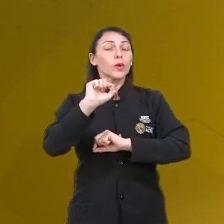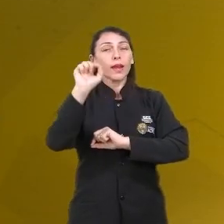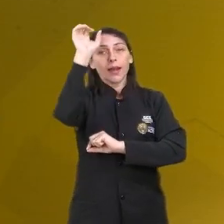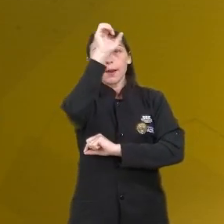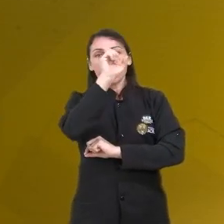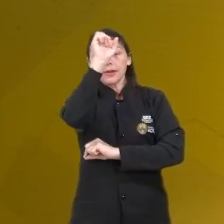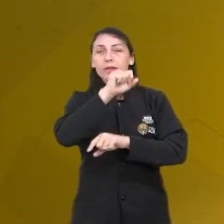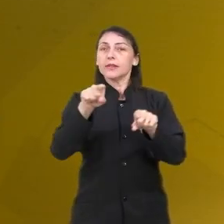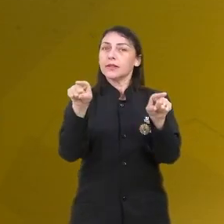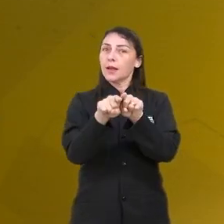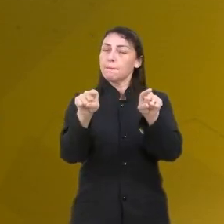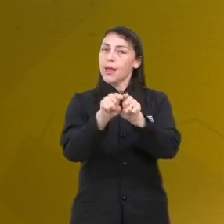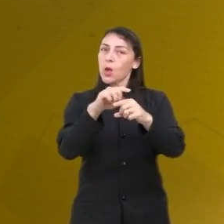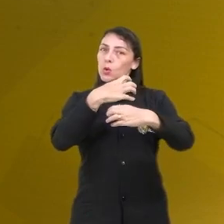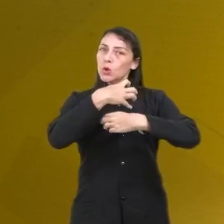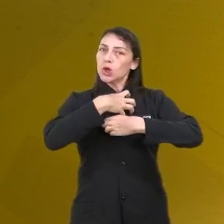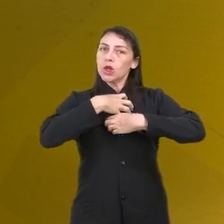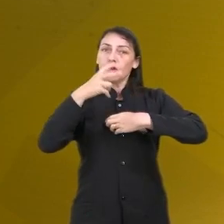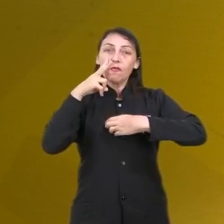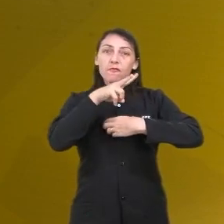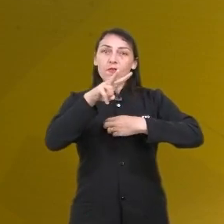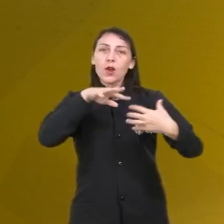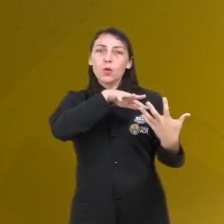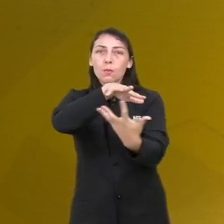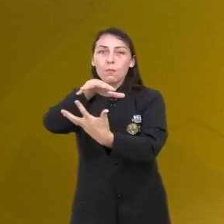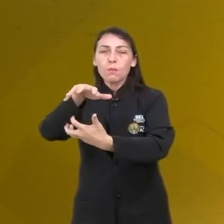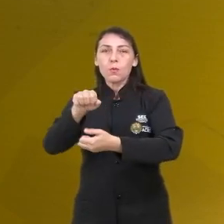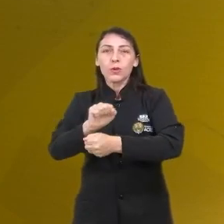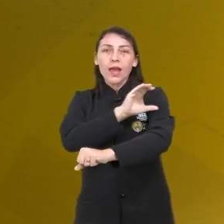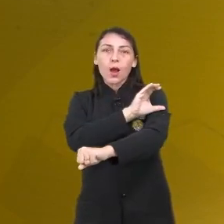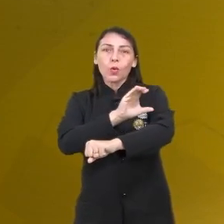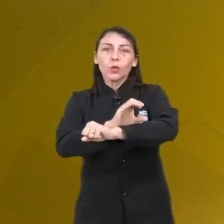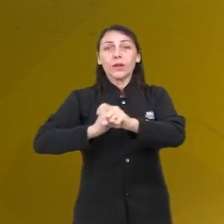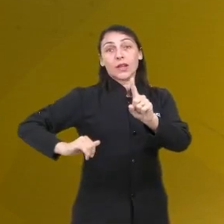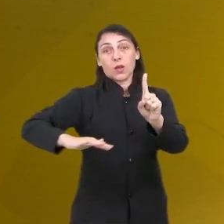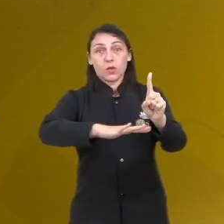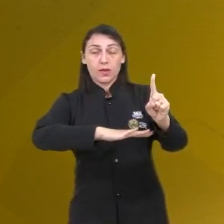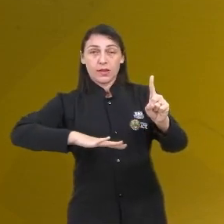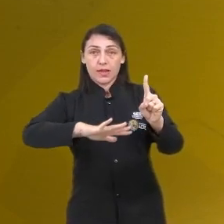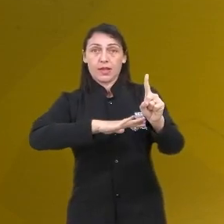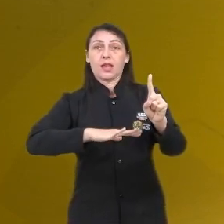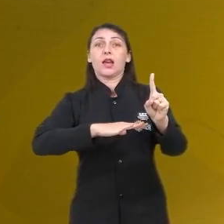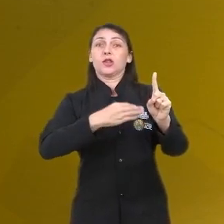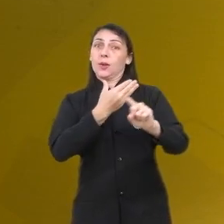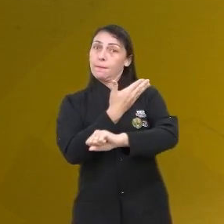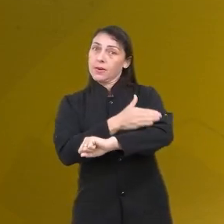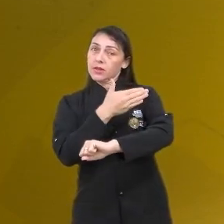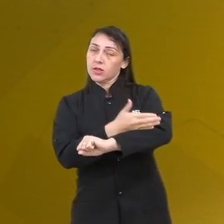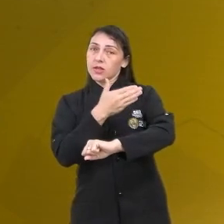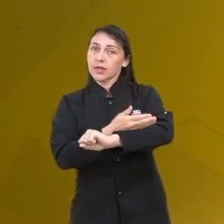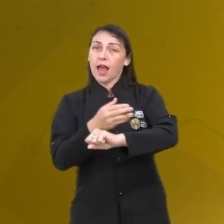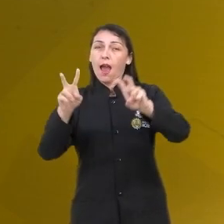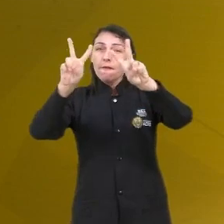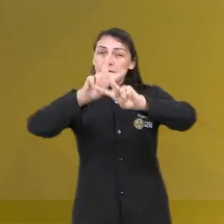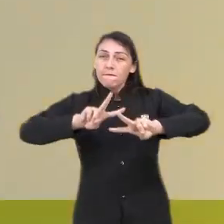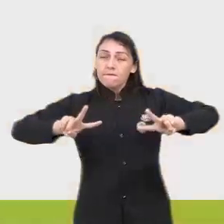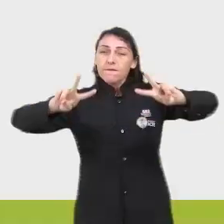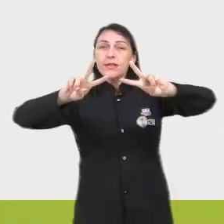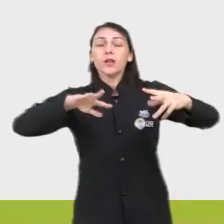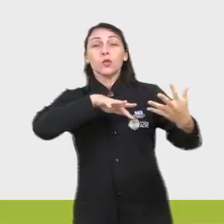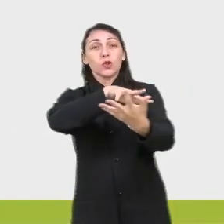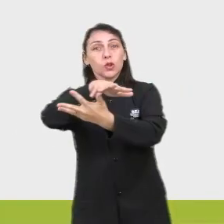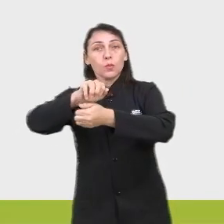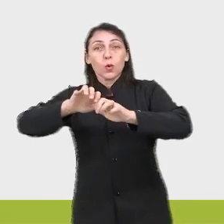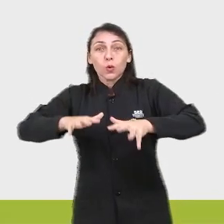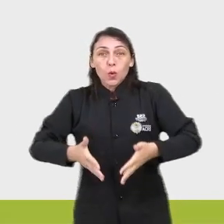aprendemos também a maneira de ver o mundo e os costumes da sociedade que a fala. Ou seja, a sua visão de mundo